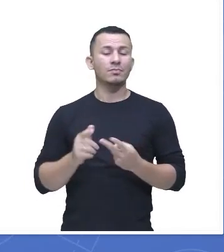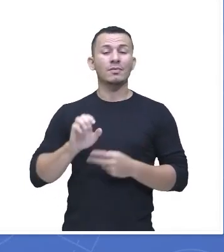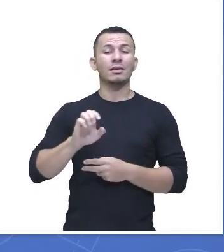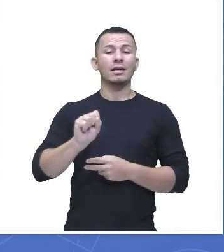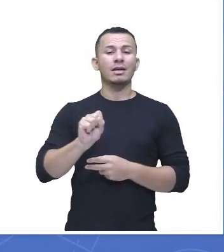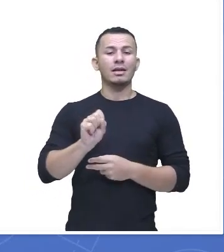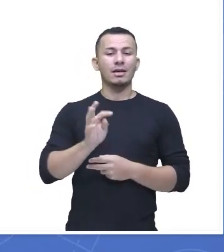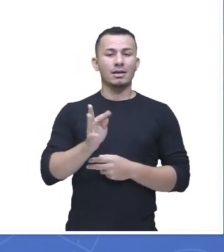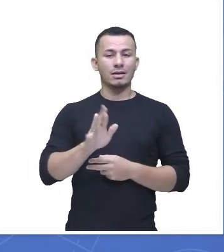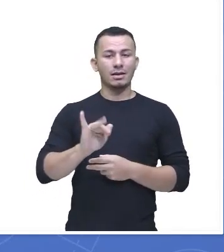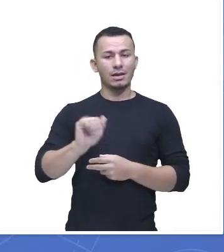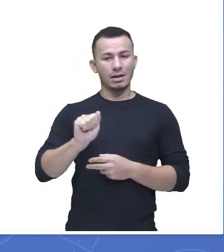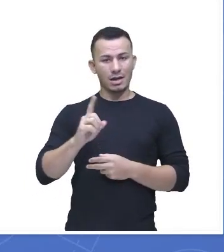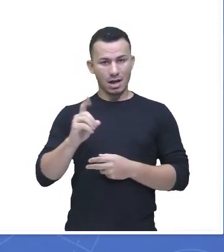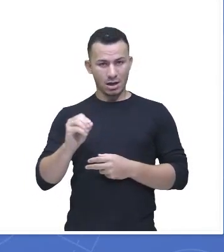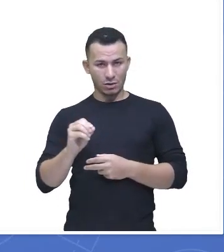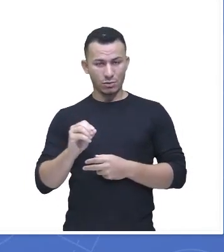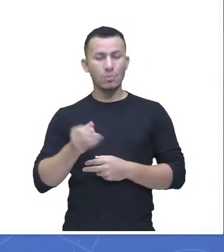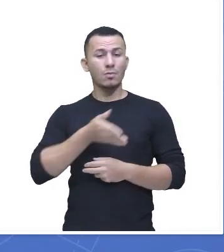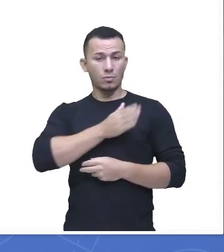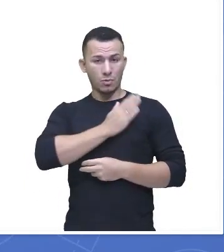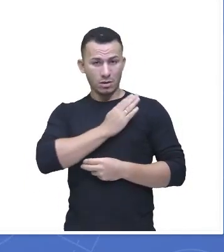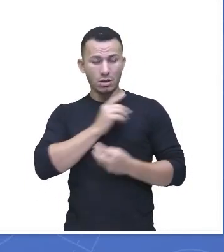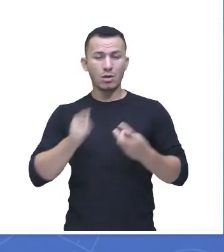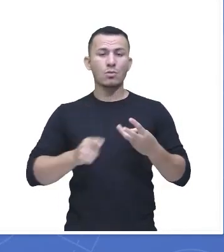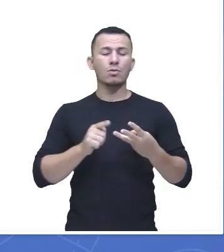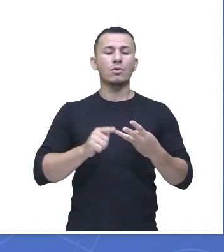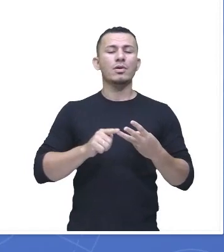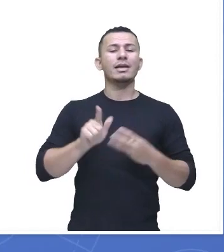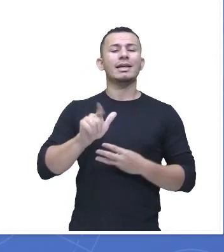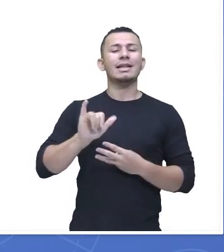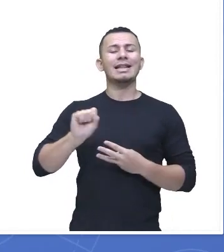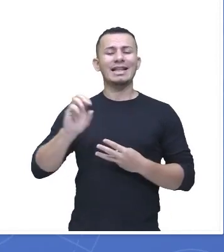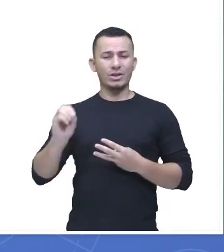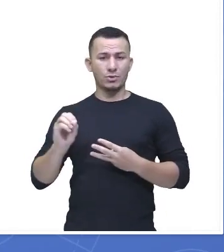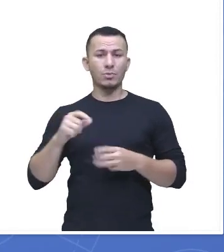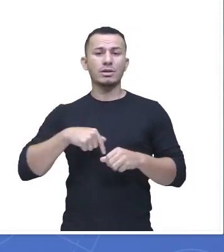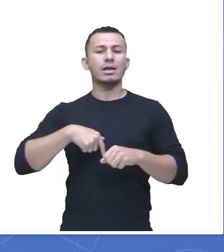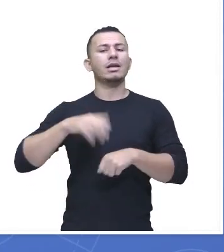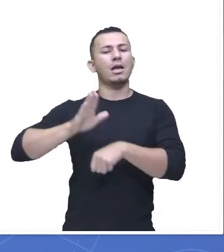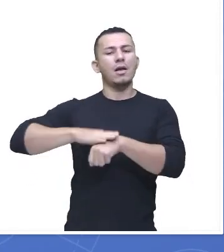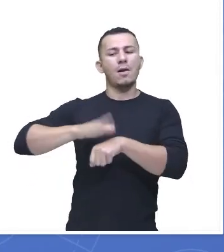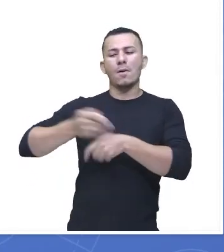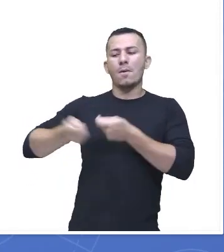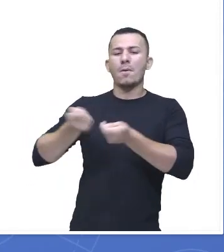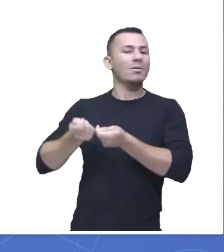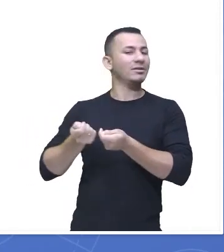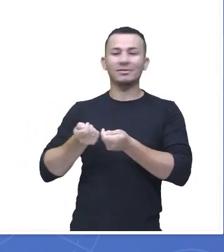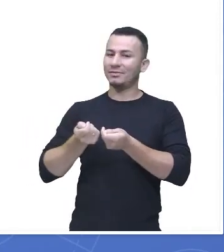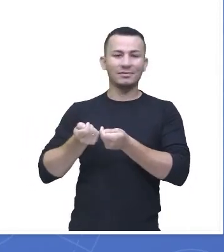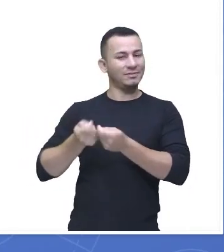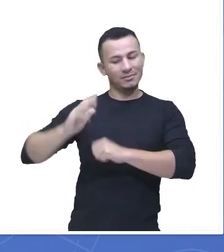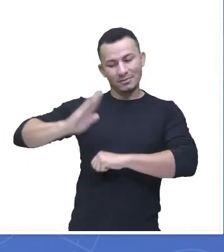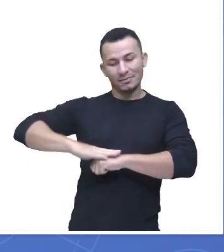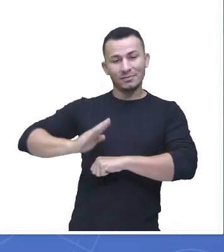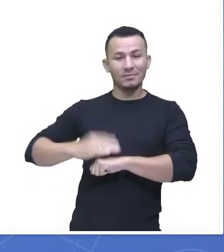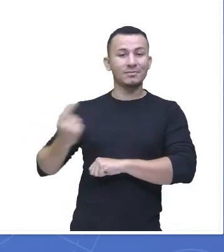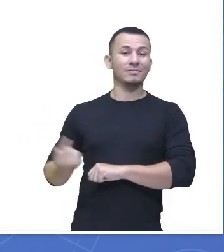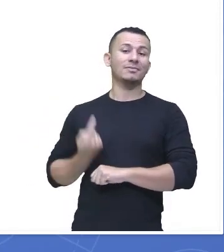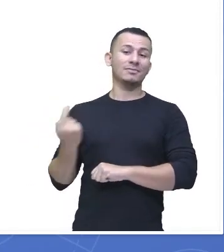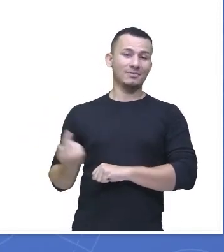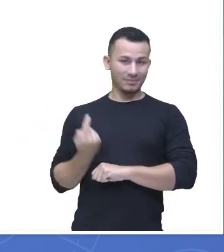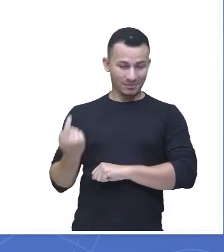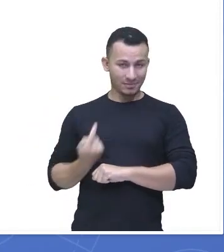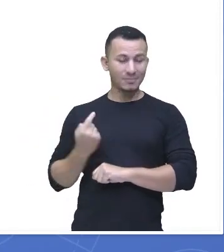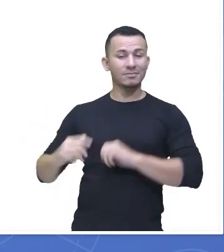estriado cardíaco e com o liso, eles são involuntários, ou seja, a gente não tem controle sobre eles, tá? Eles